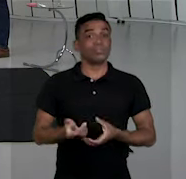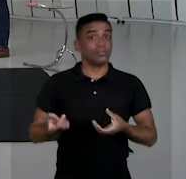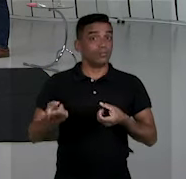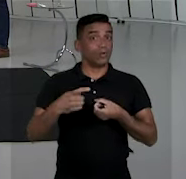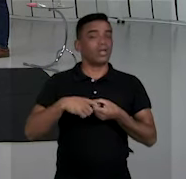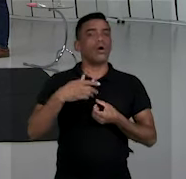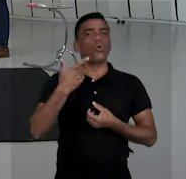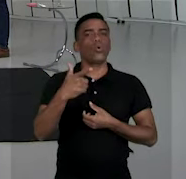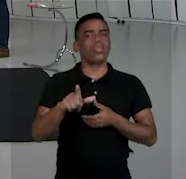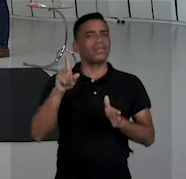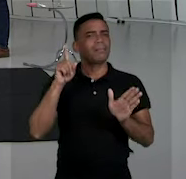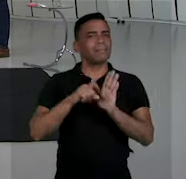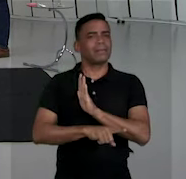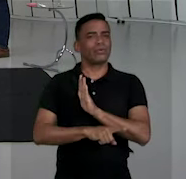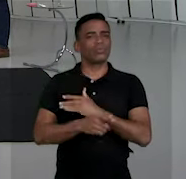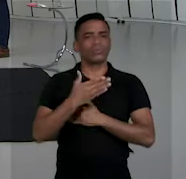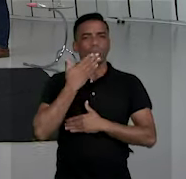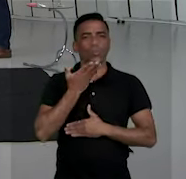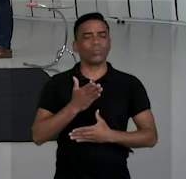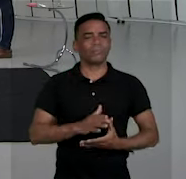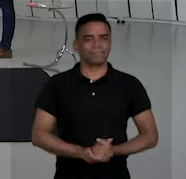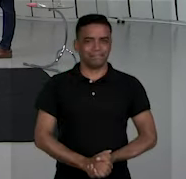próxima pergunta.